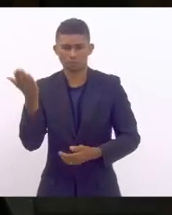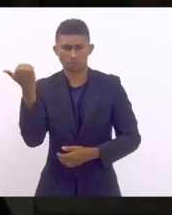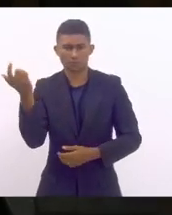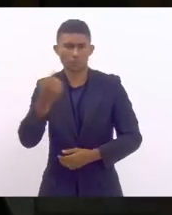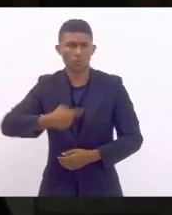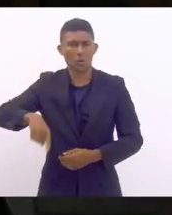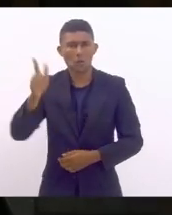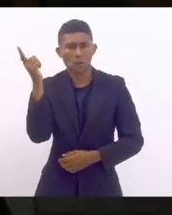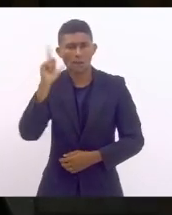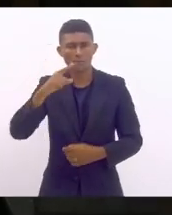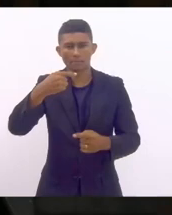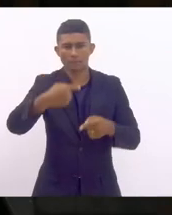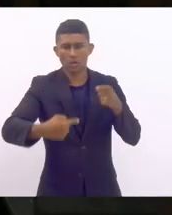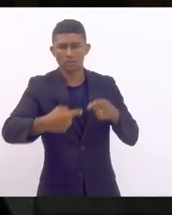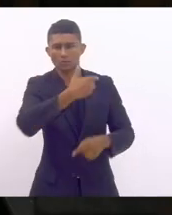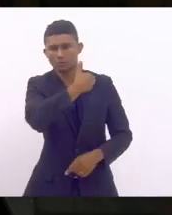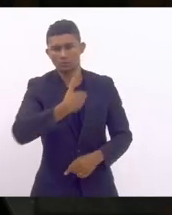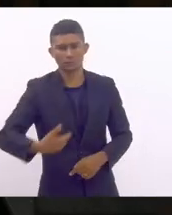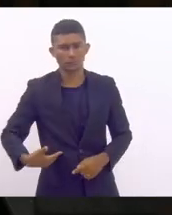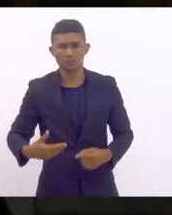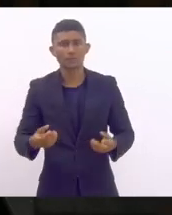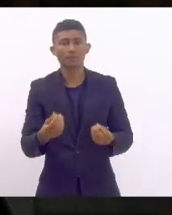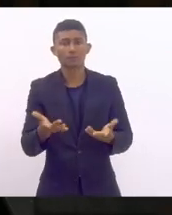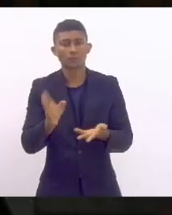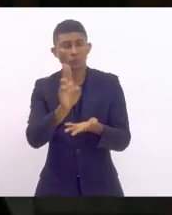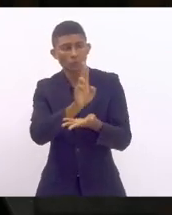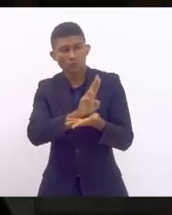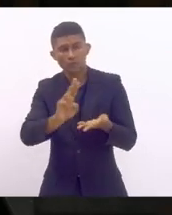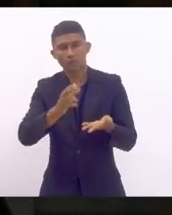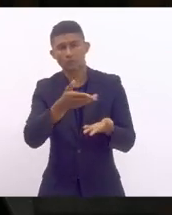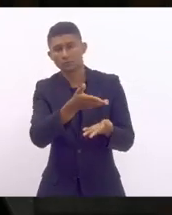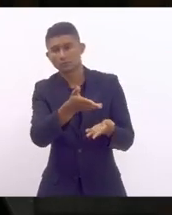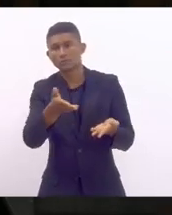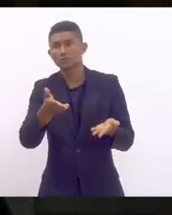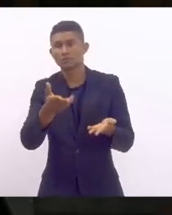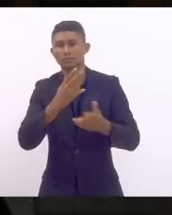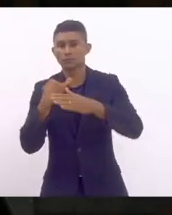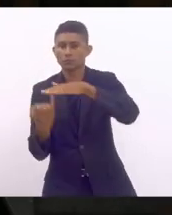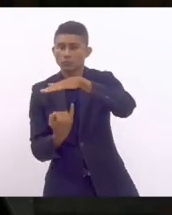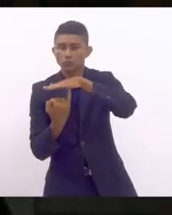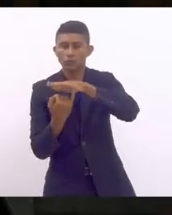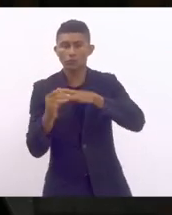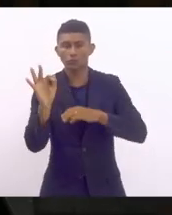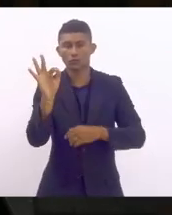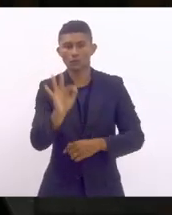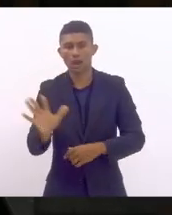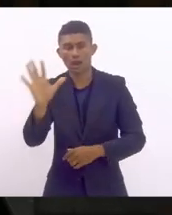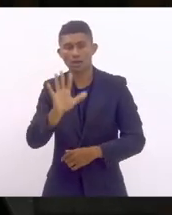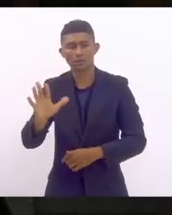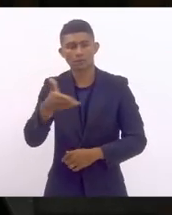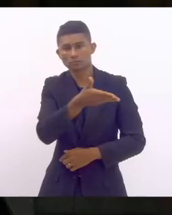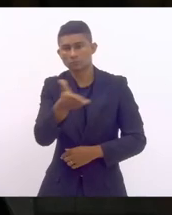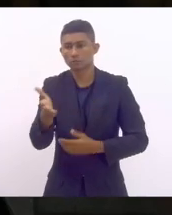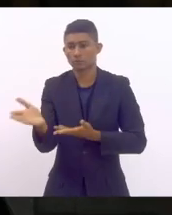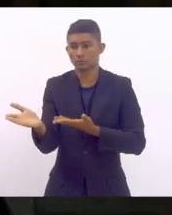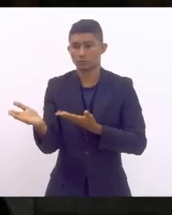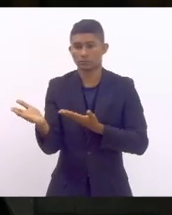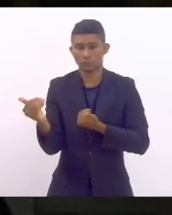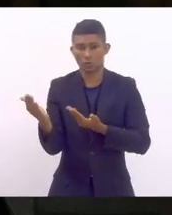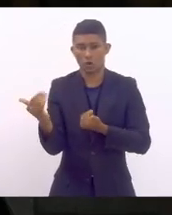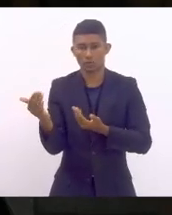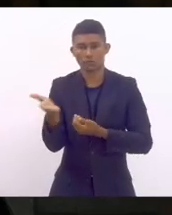implantar políticas públicas para incluídas Universidade incluindo os institutos federais é jovens